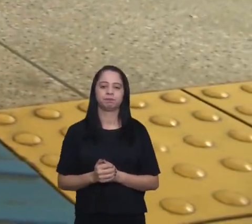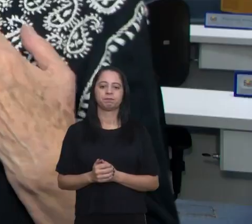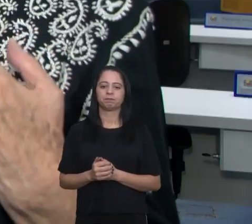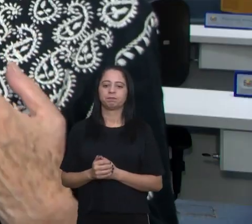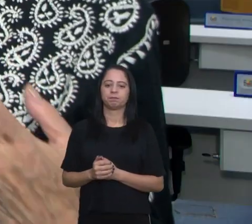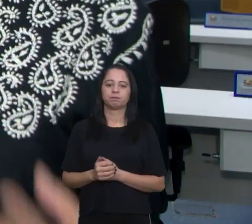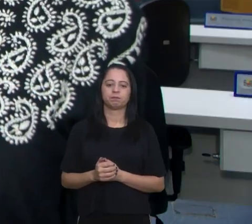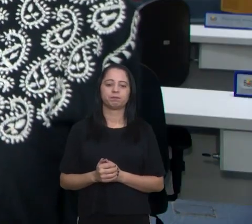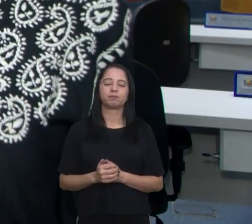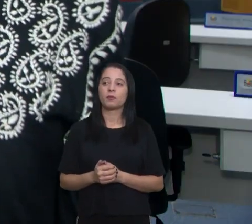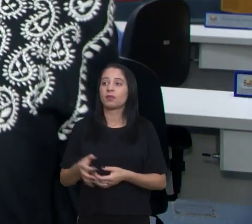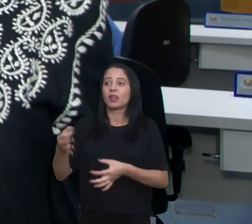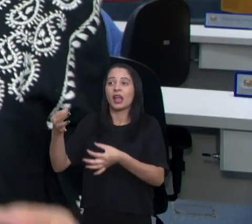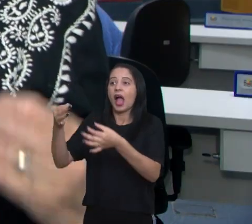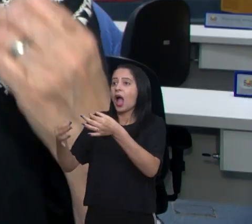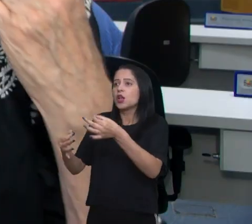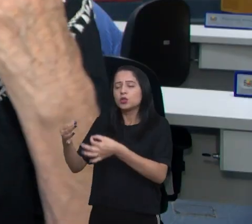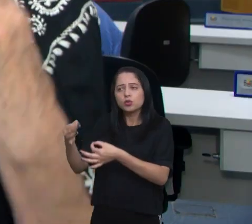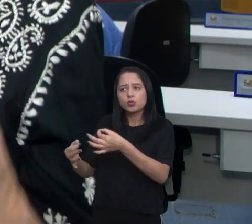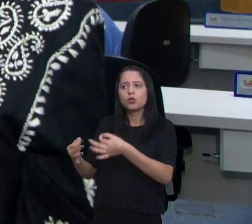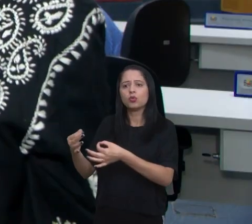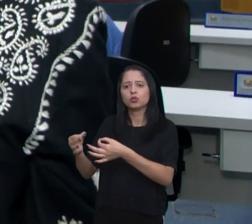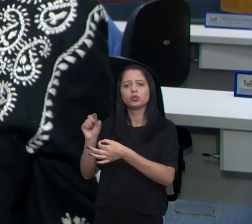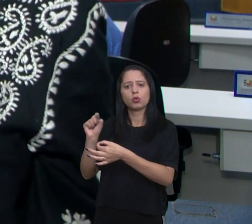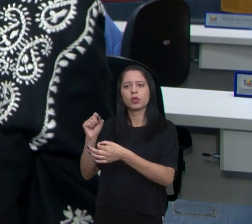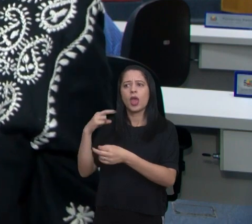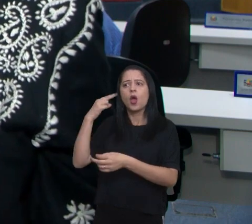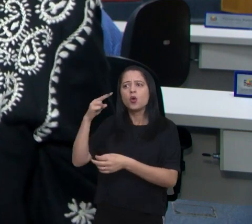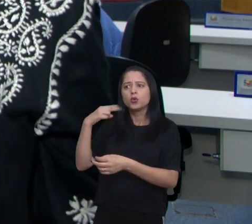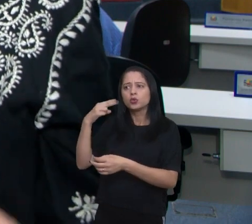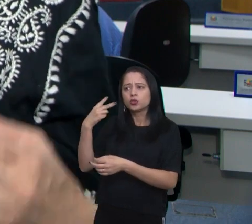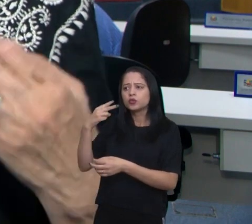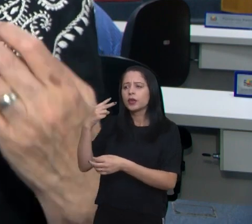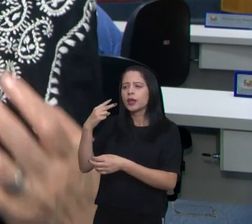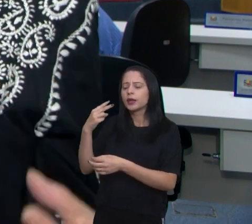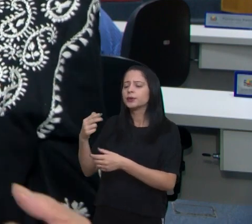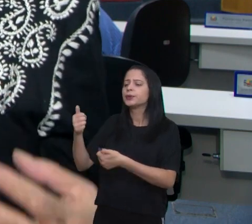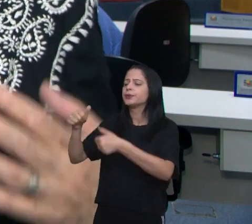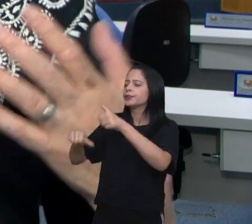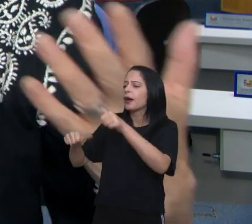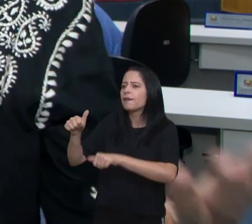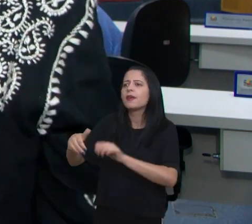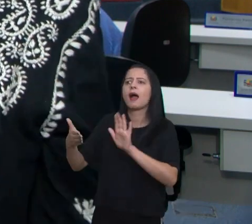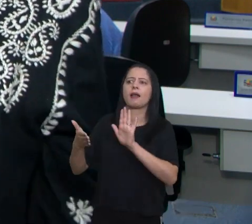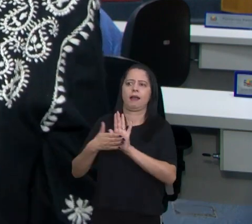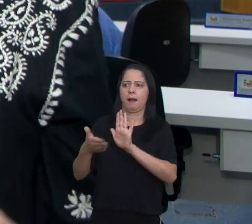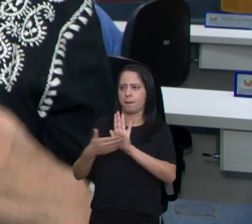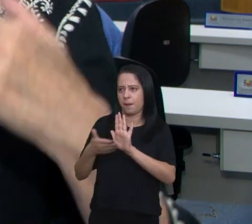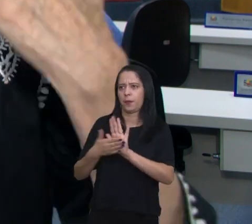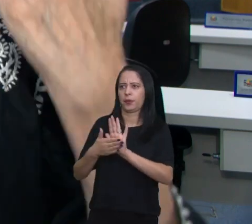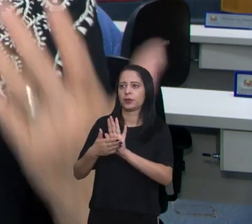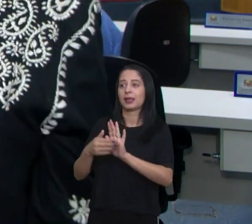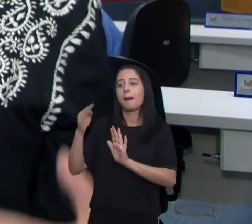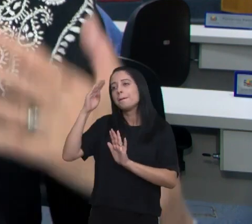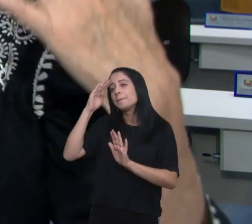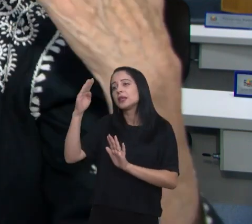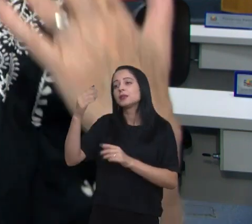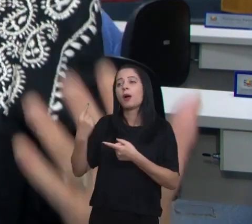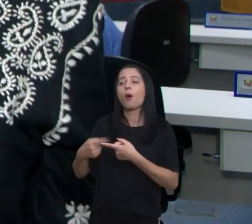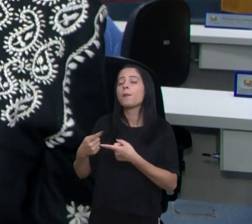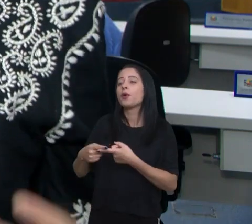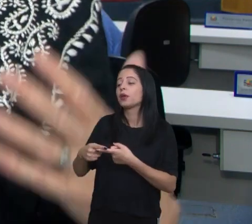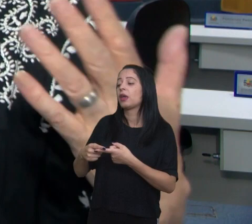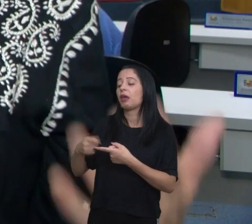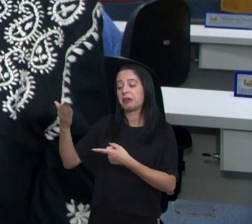inclusão. Nada mais justo que os vereadores acompanhem essa nova proposta, principalmente que os